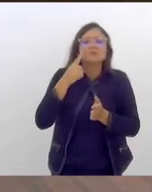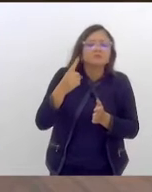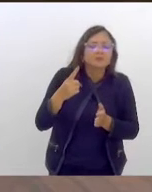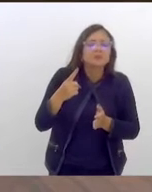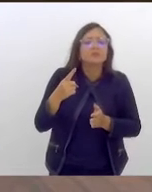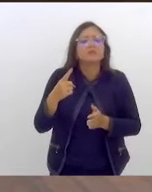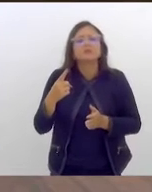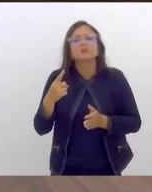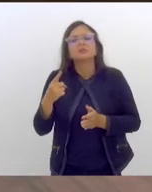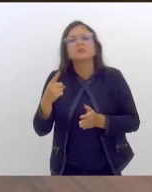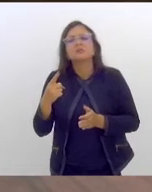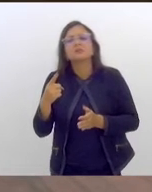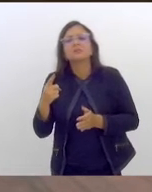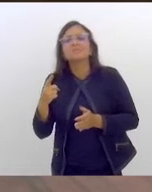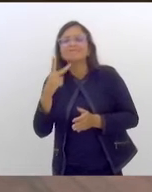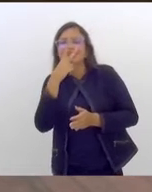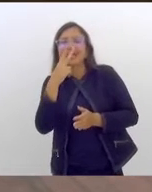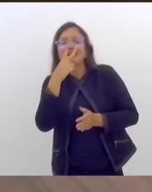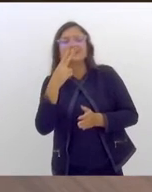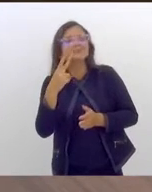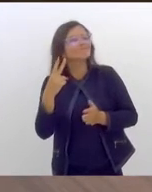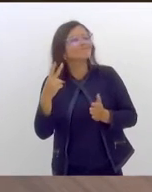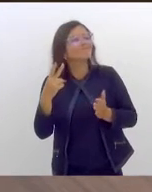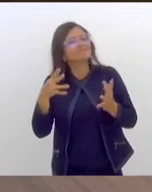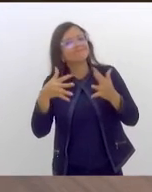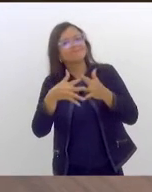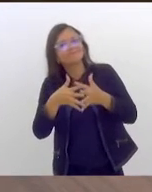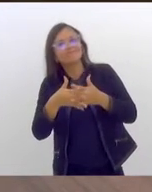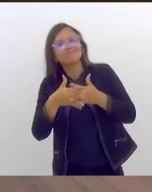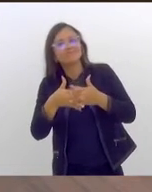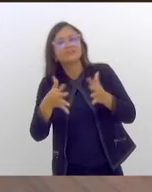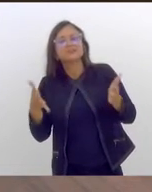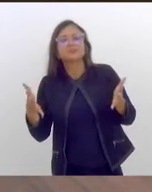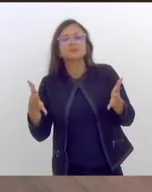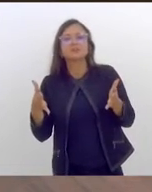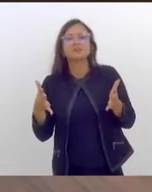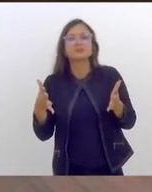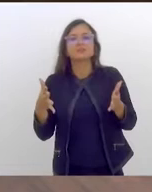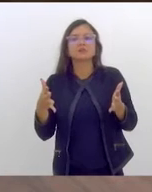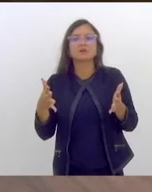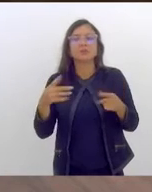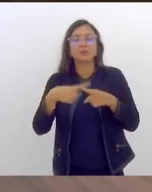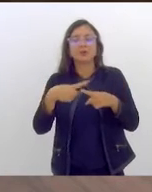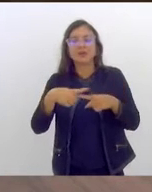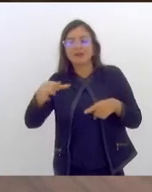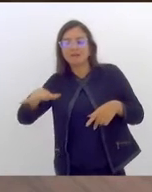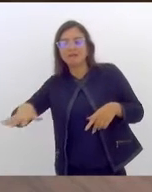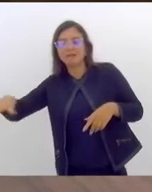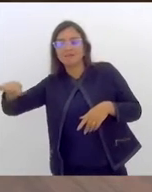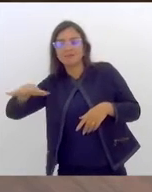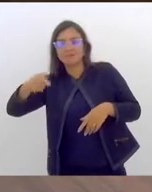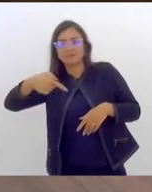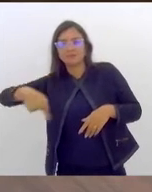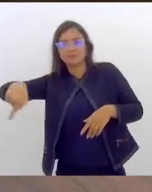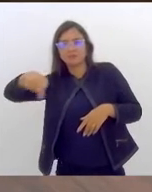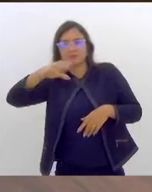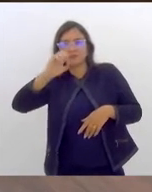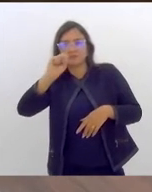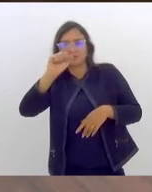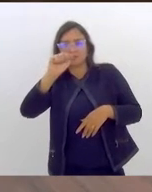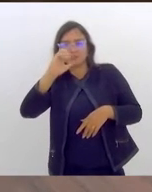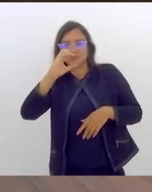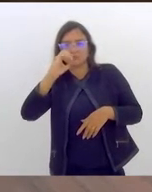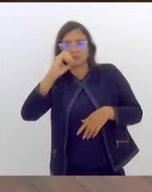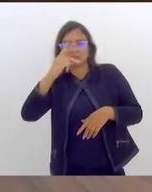havendo coincidência ou não de áreas do Quilombo do Sacopã